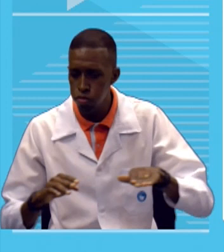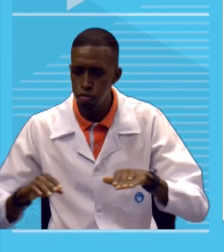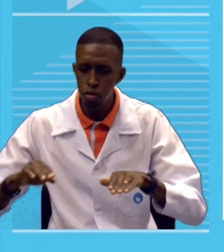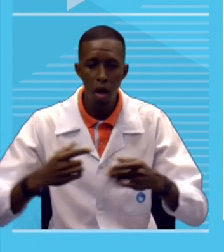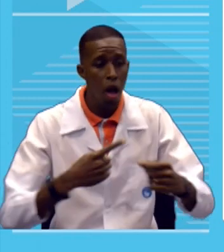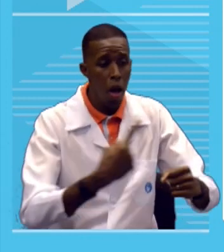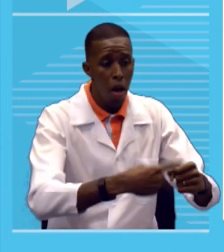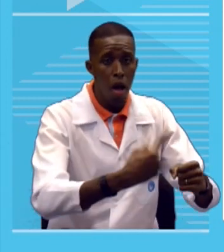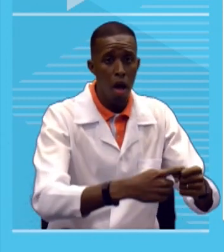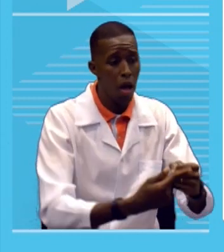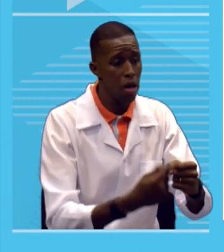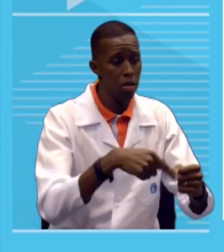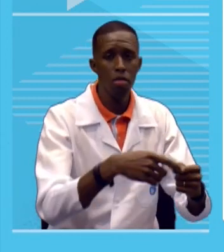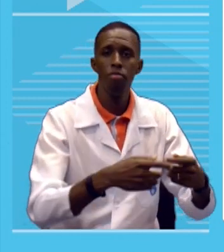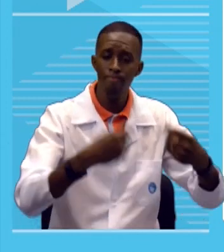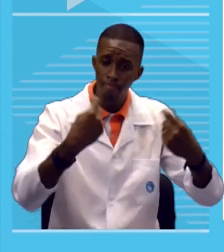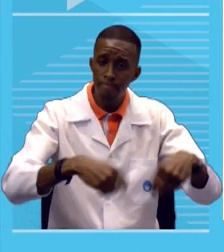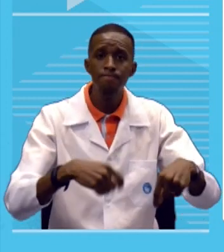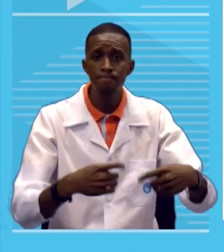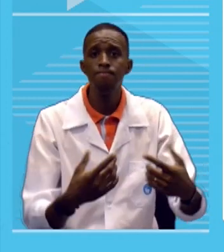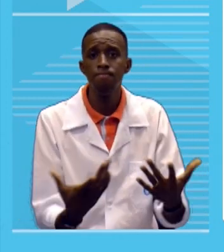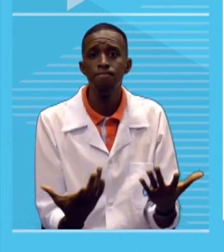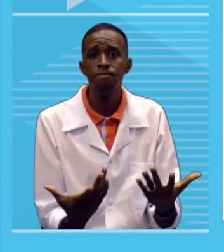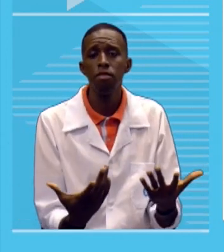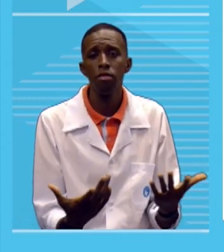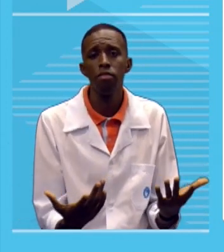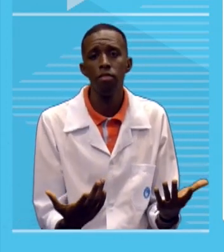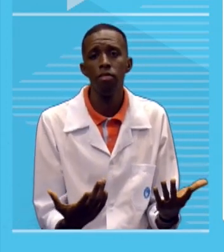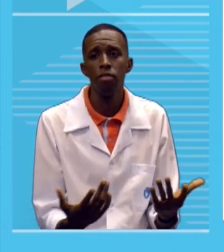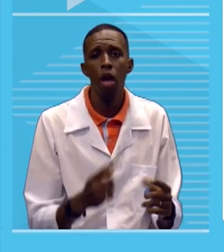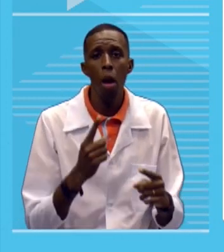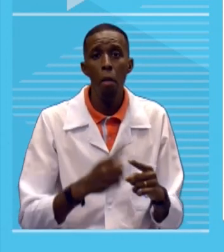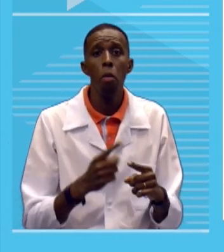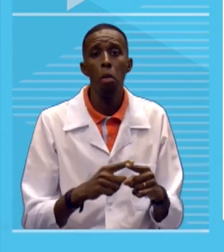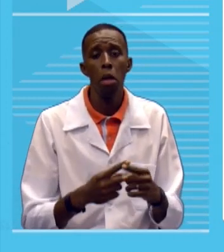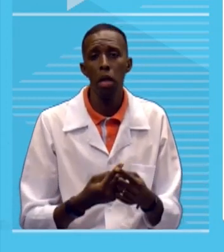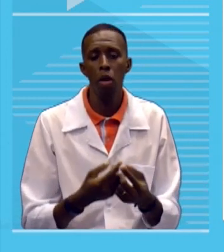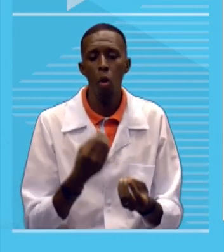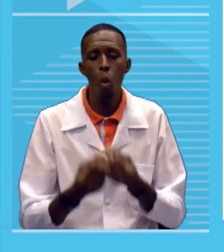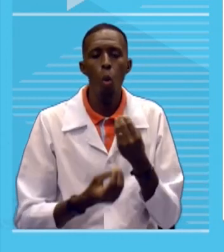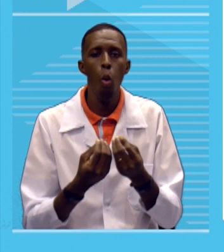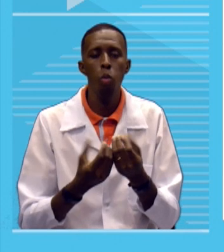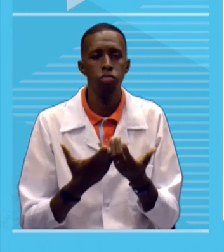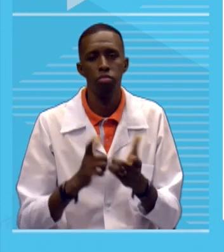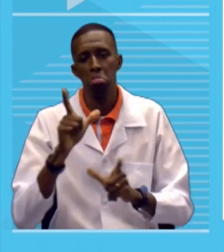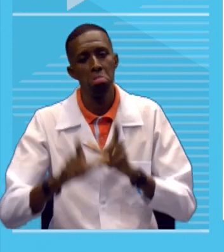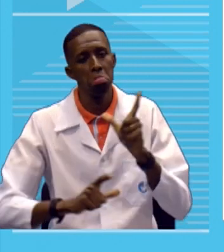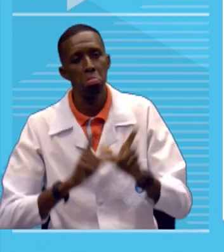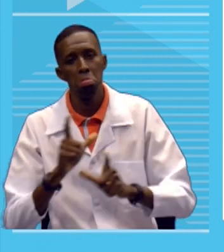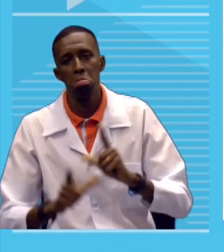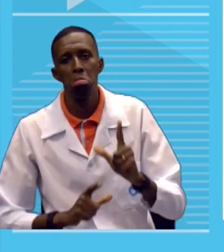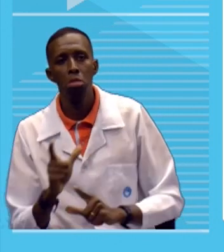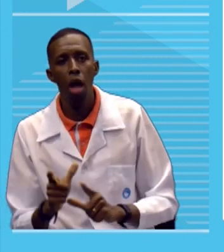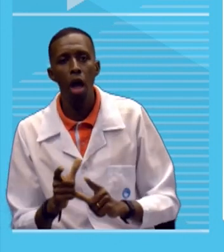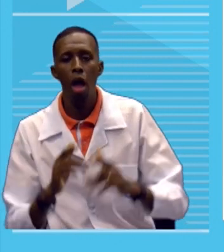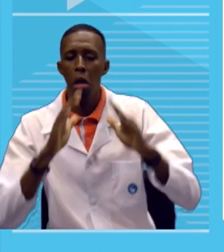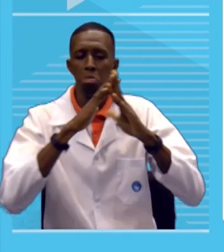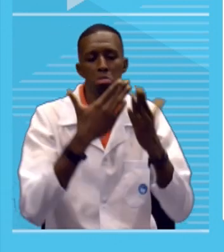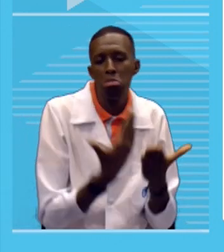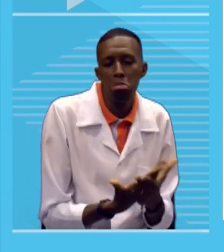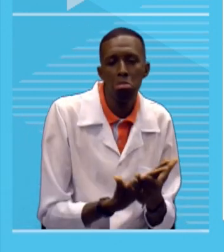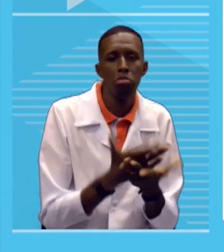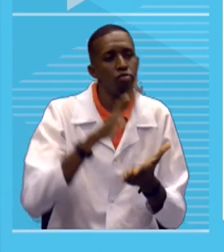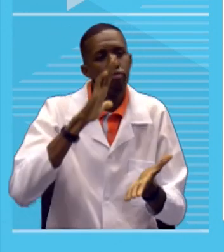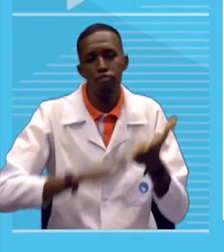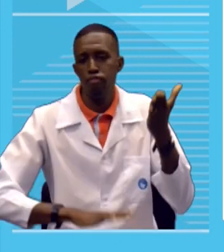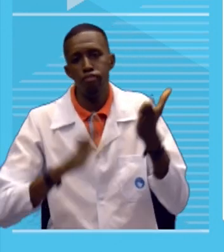se estabelecer, que as pessoas elas possam ter condições de viver dentro daquela cidade, se deslocar, que isso também é